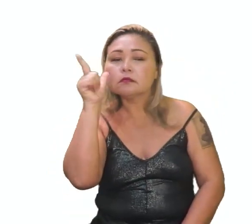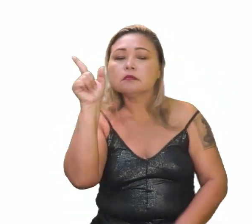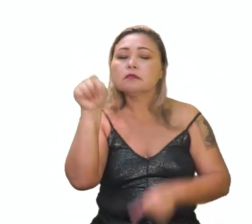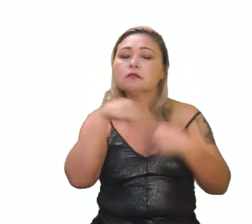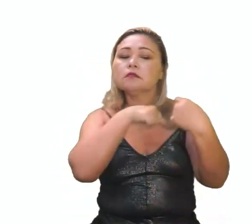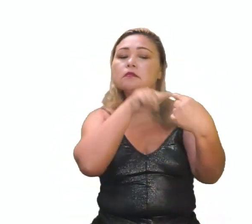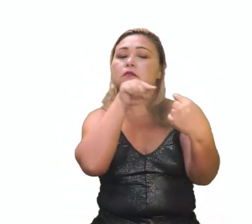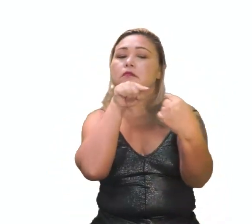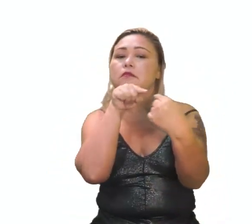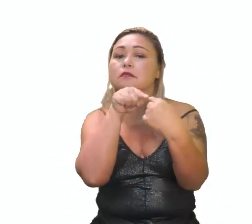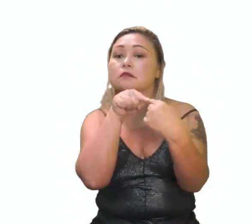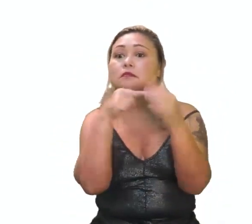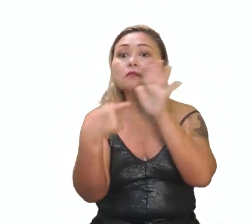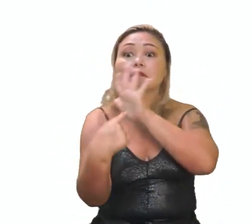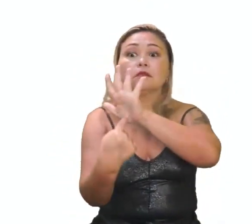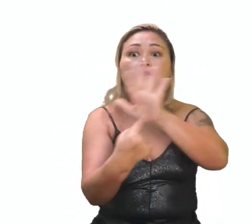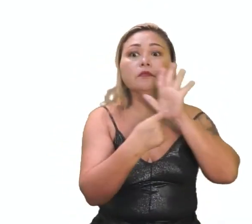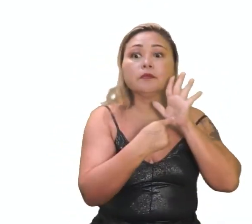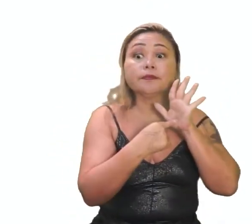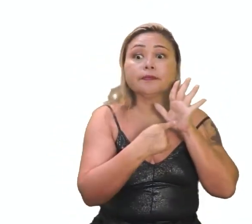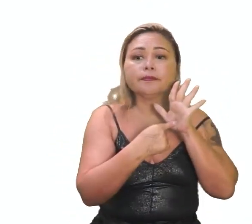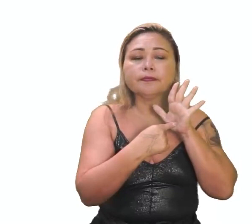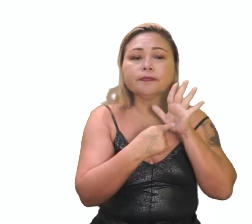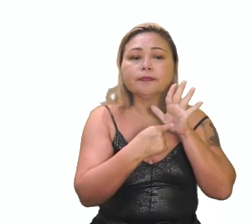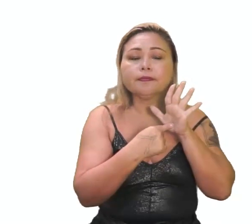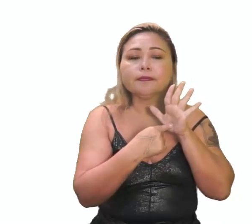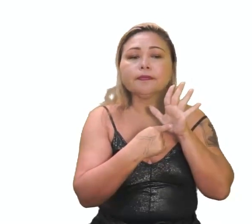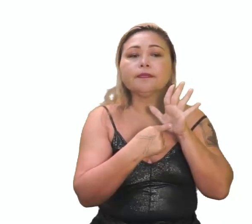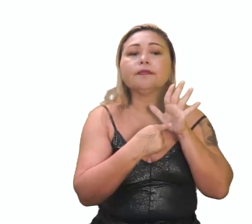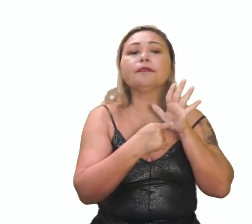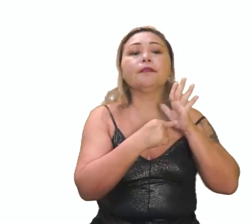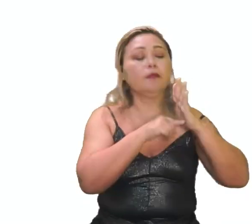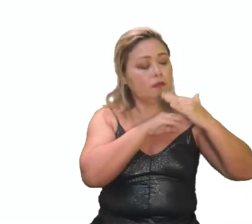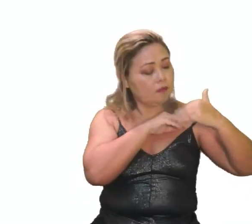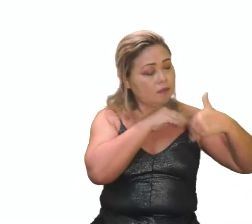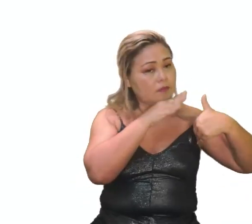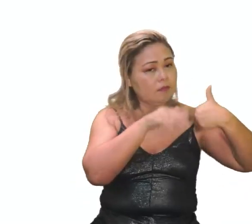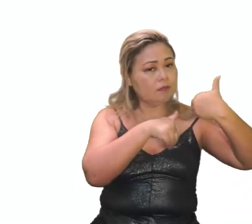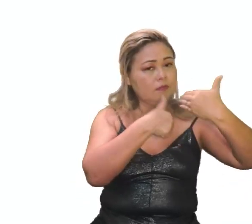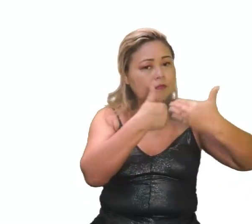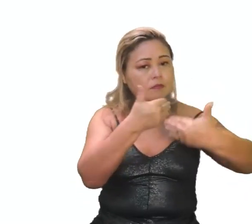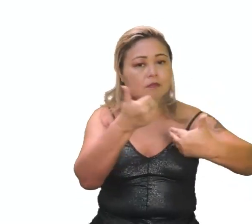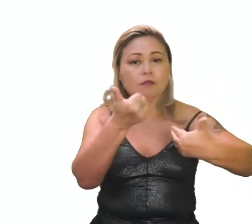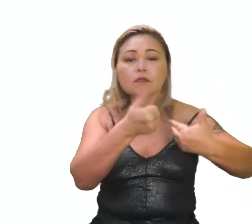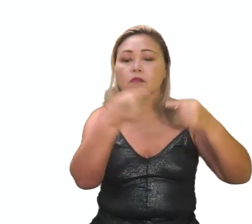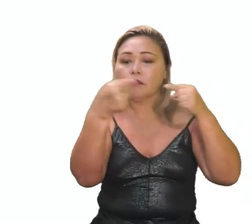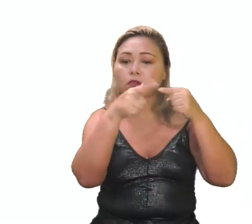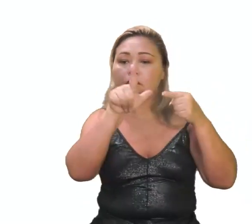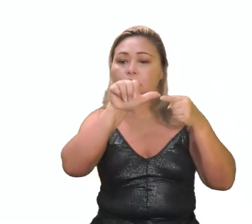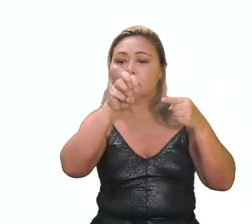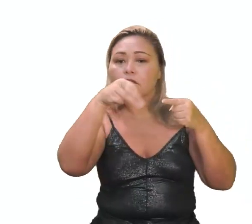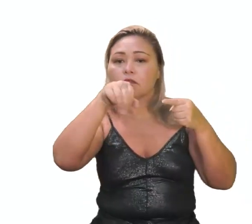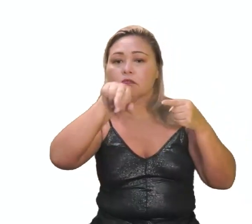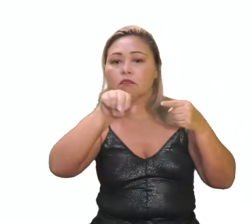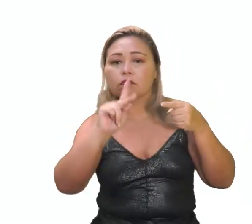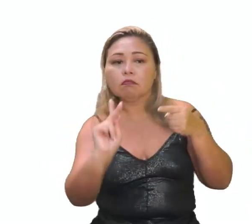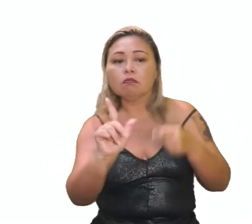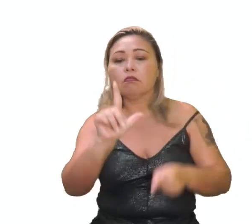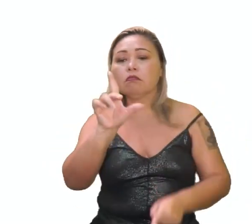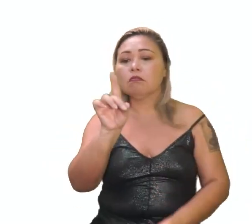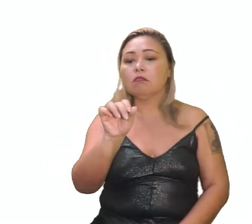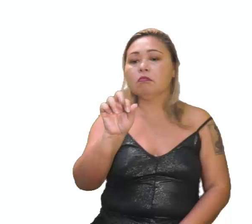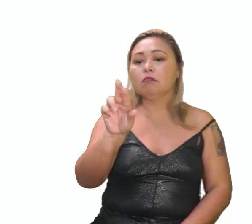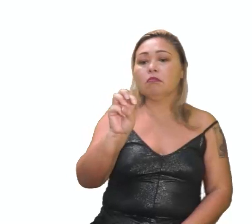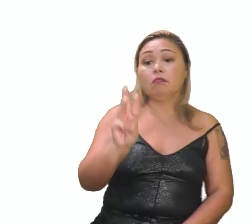visou demonstrar o que, galera? O processo evolutivo segundo Lamarck e